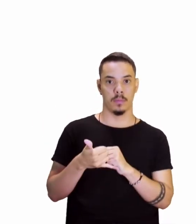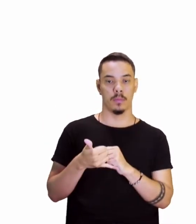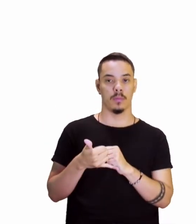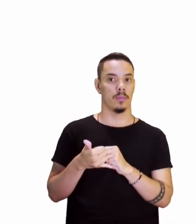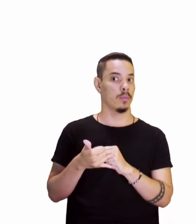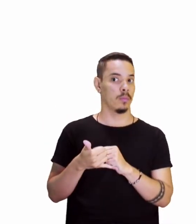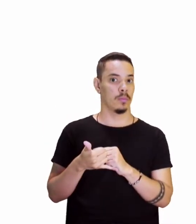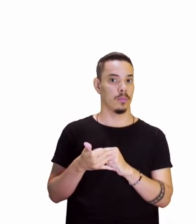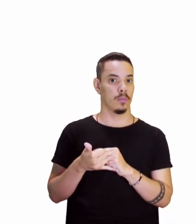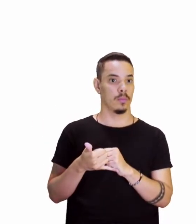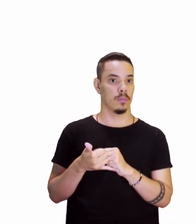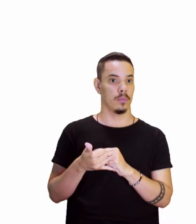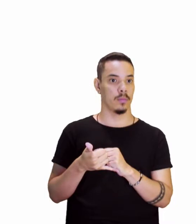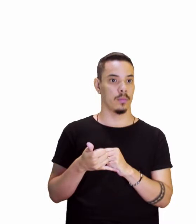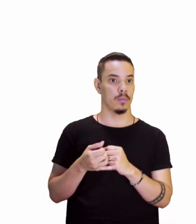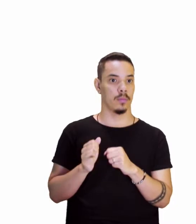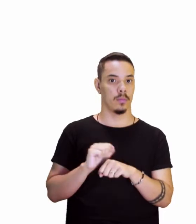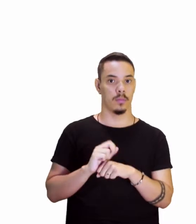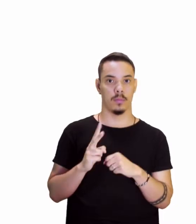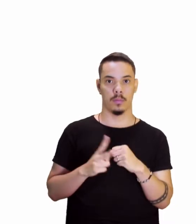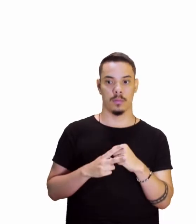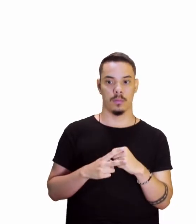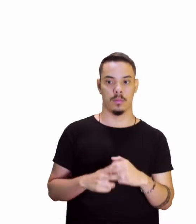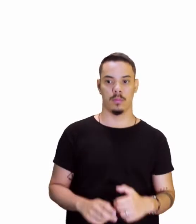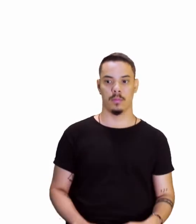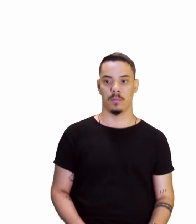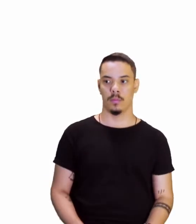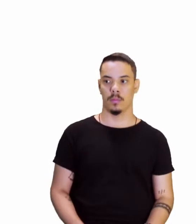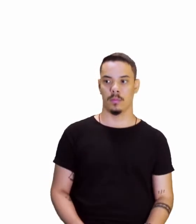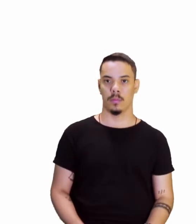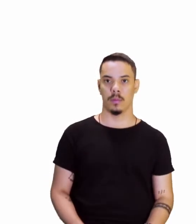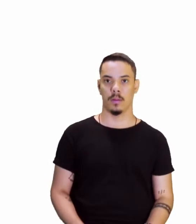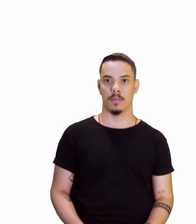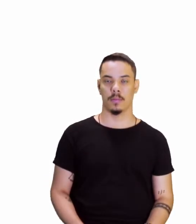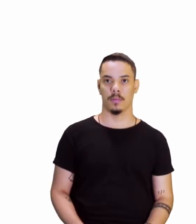e o advérbio.